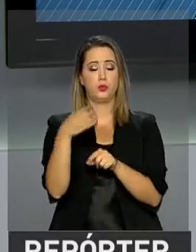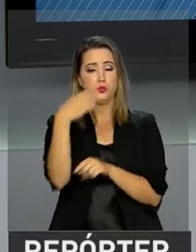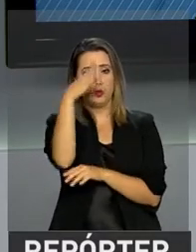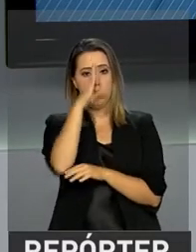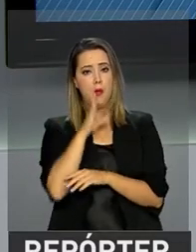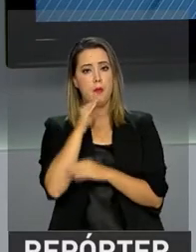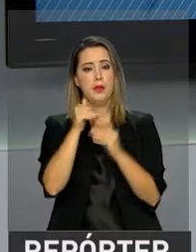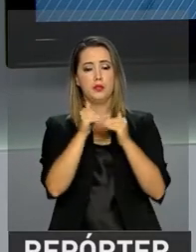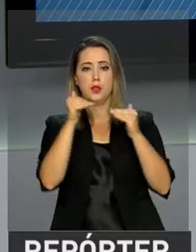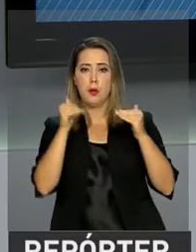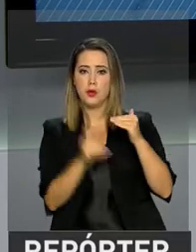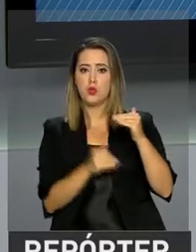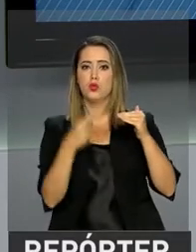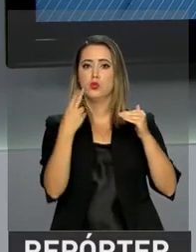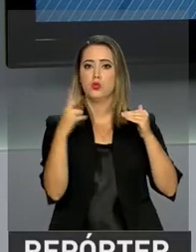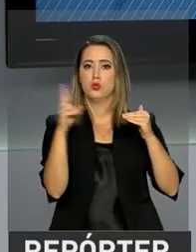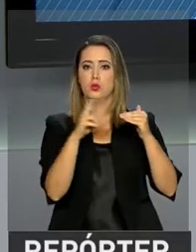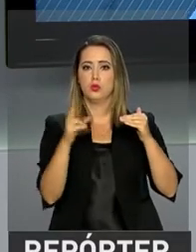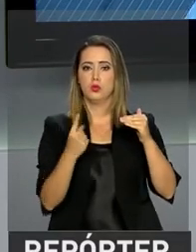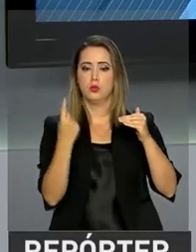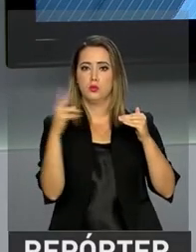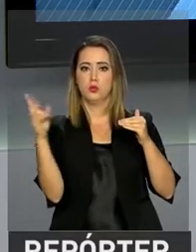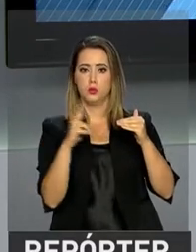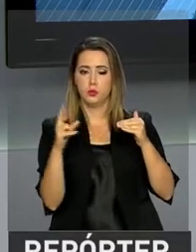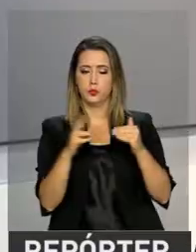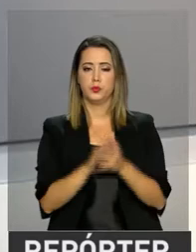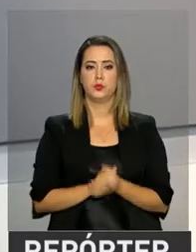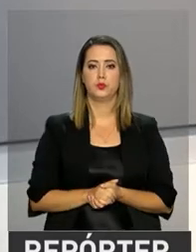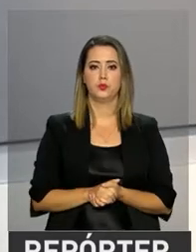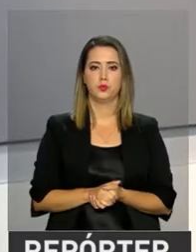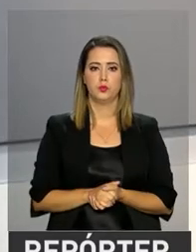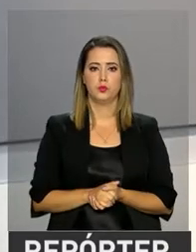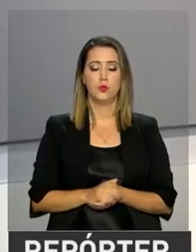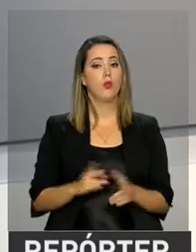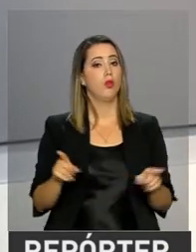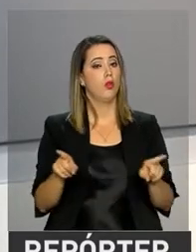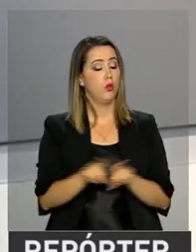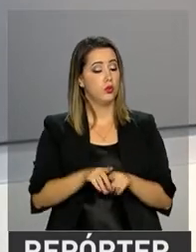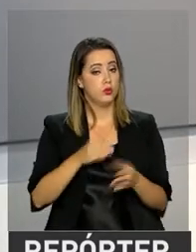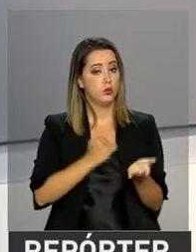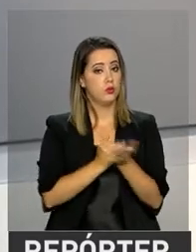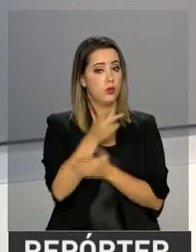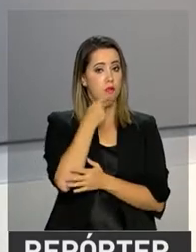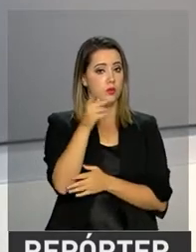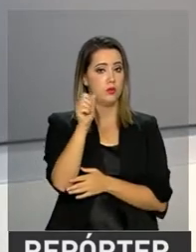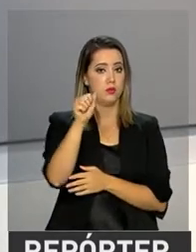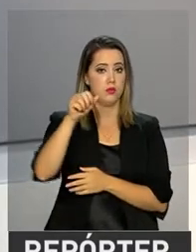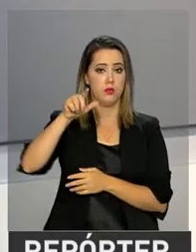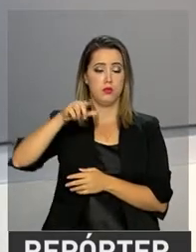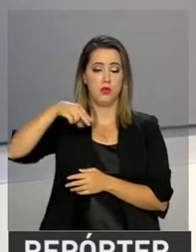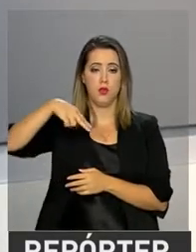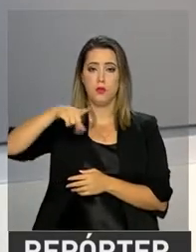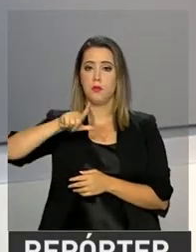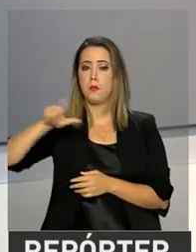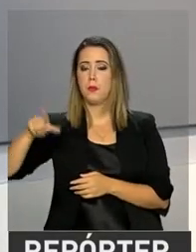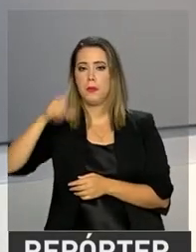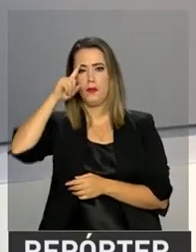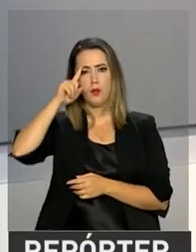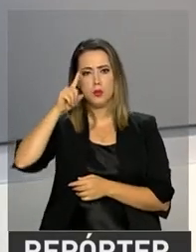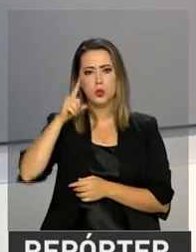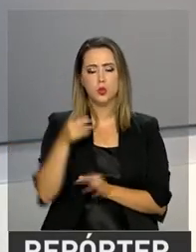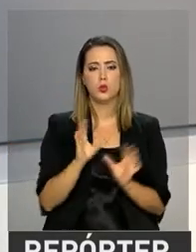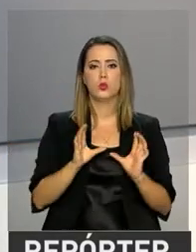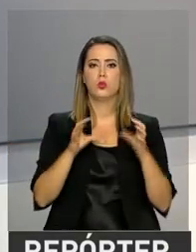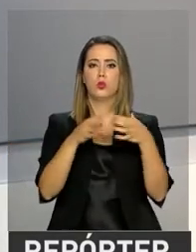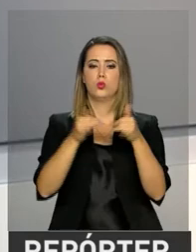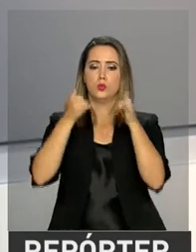1,00 a cada 100 kWh consumidos. E ainda sobre a ANEEL, a agência determinou que as